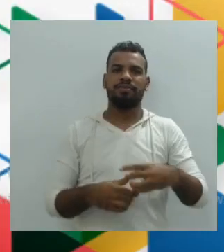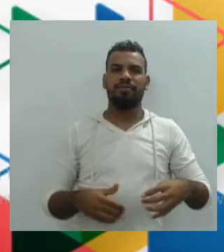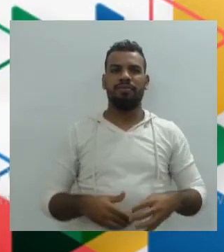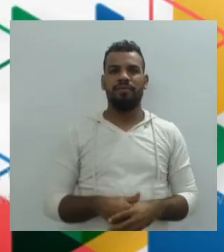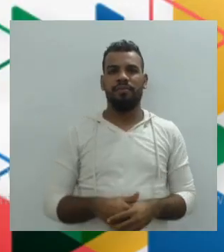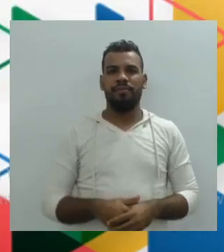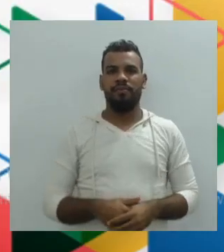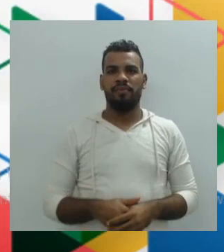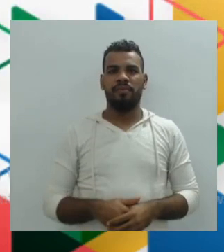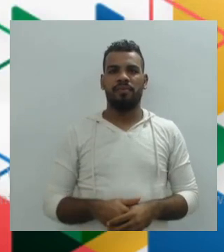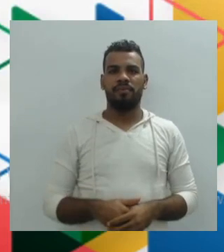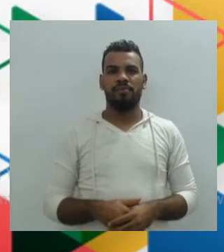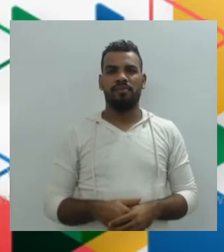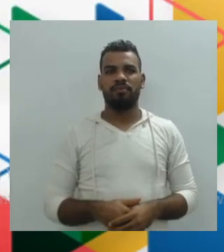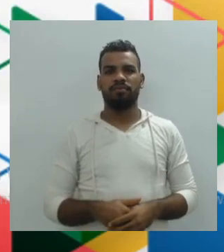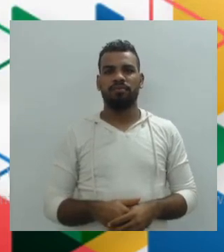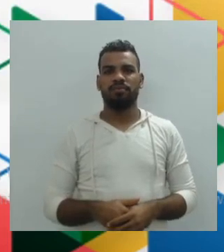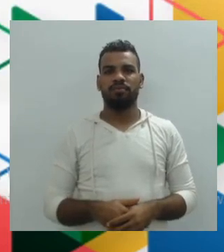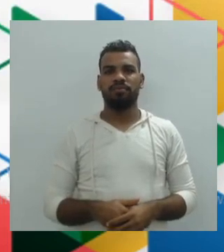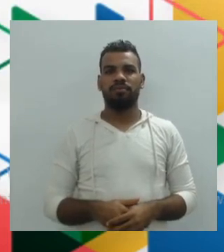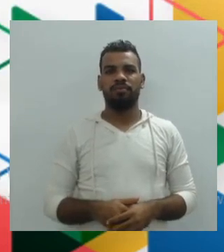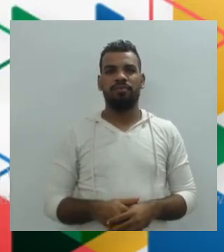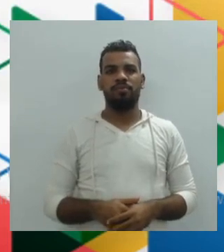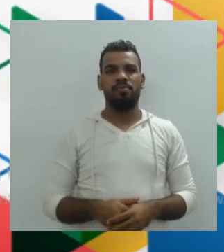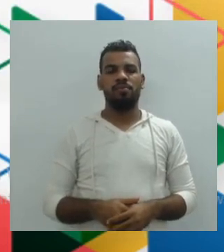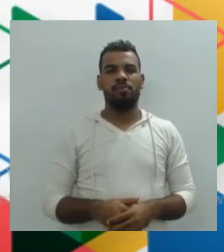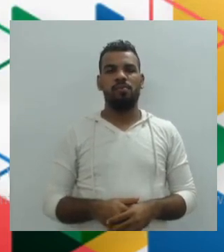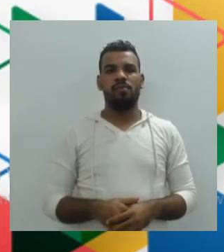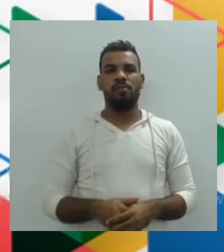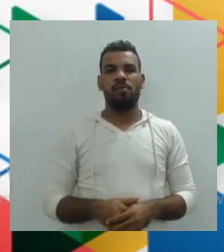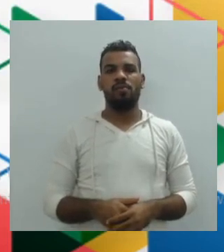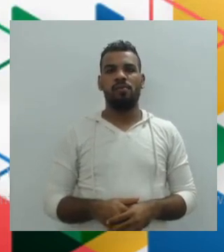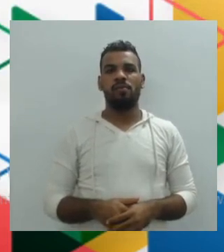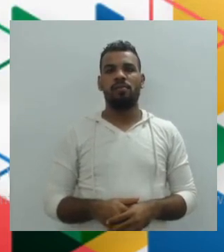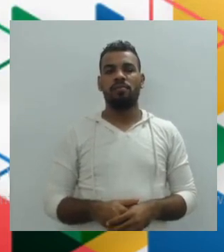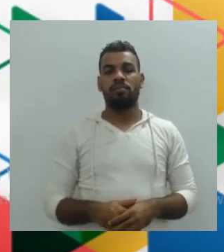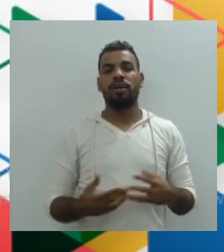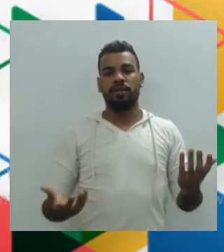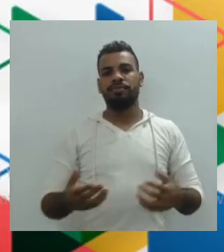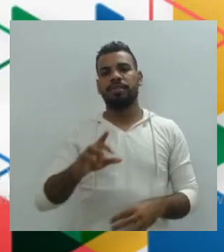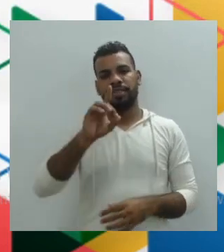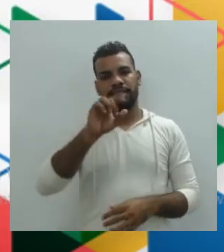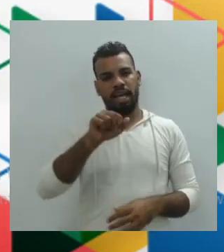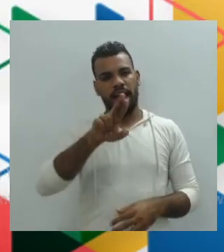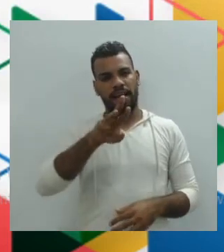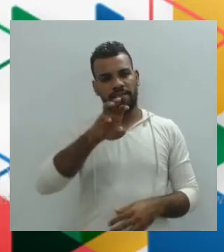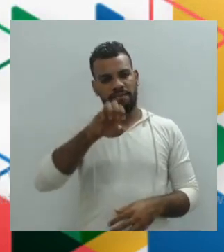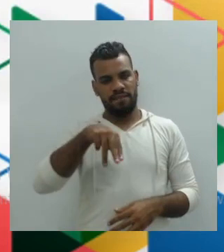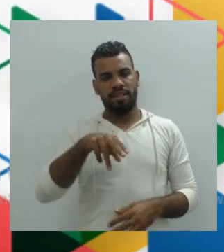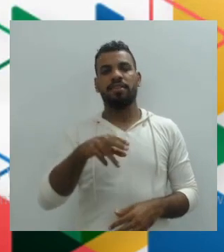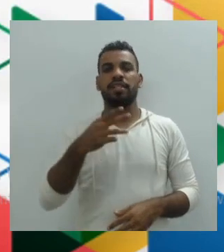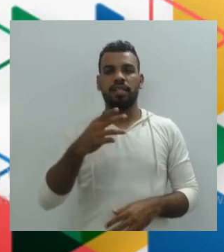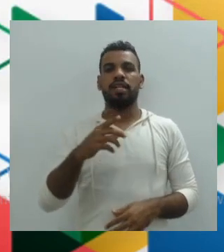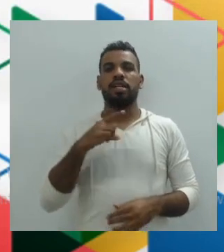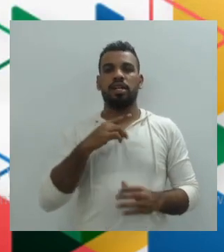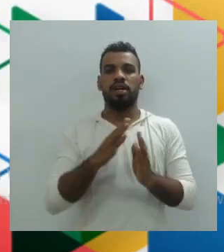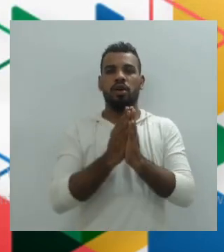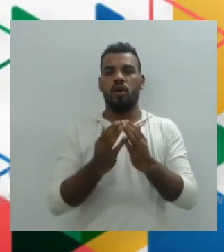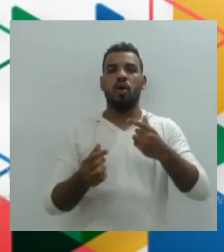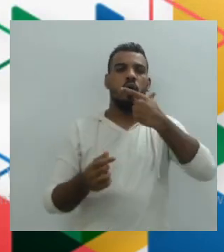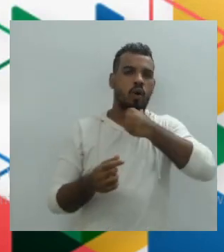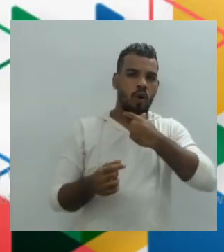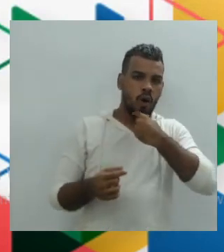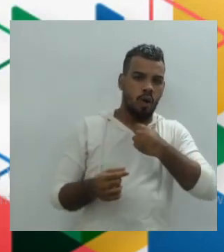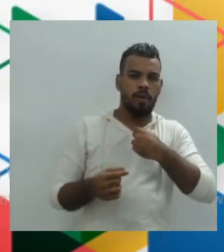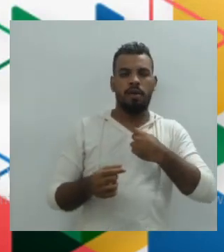tela. Olha aí, gente. Darwin diz no livro A Origem das Espécies que homens e